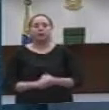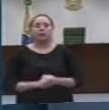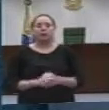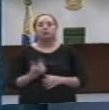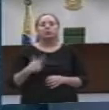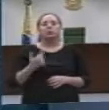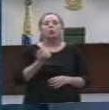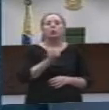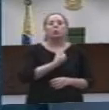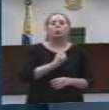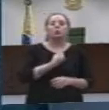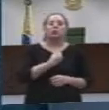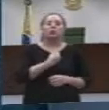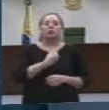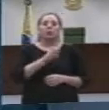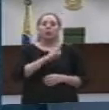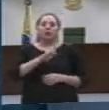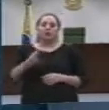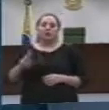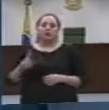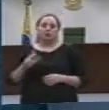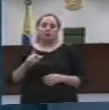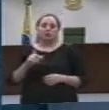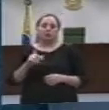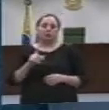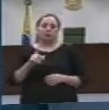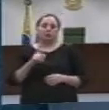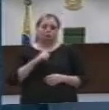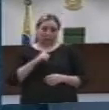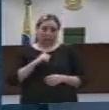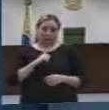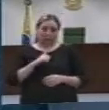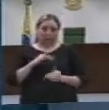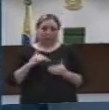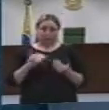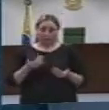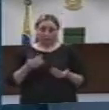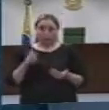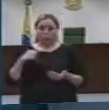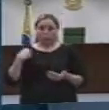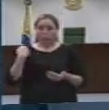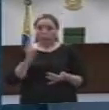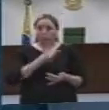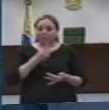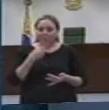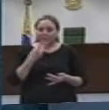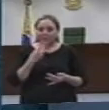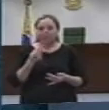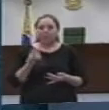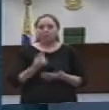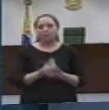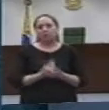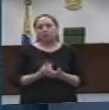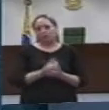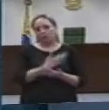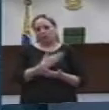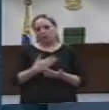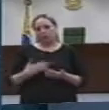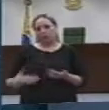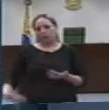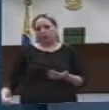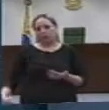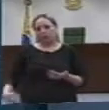de religiões existentes então nós estamos falando do dinheiro público pago